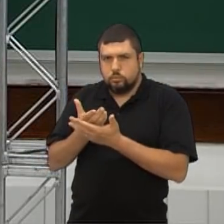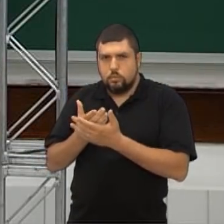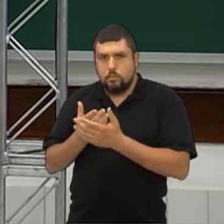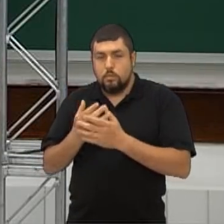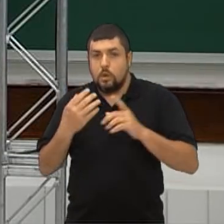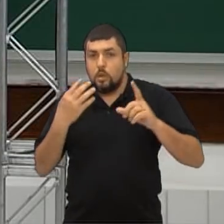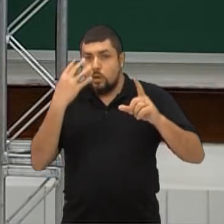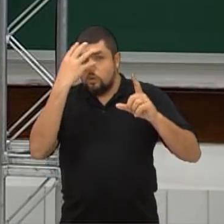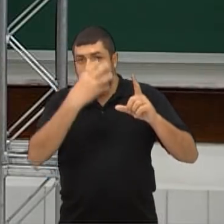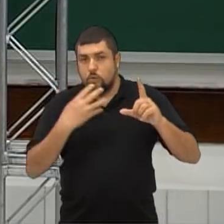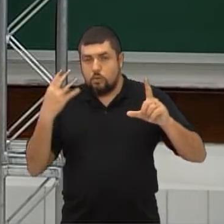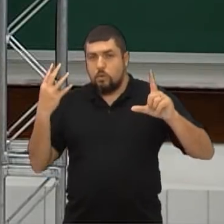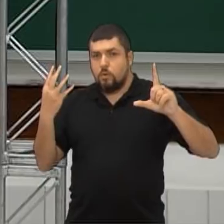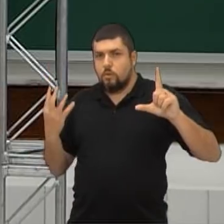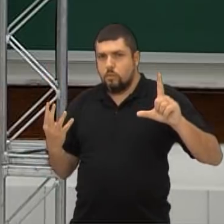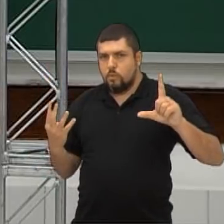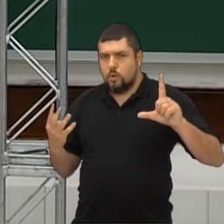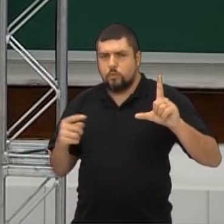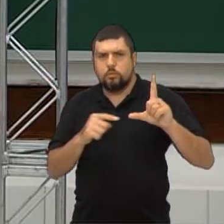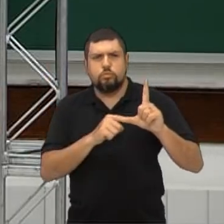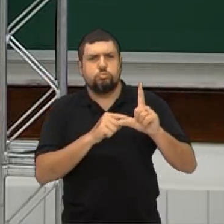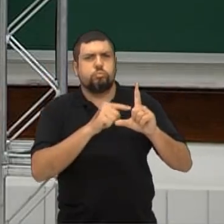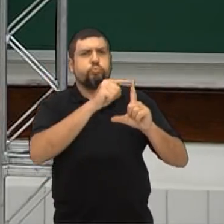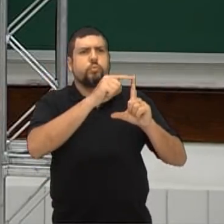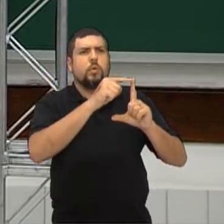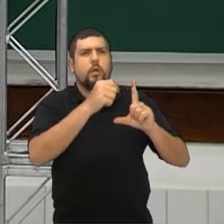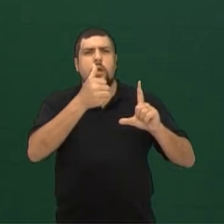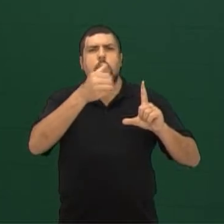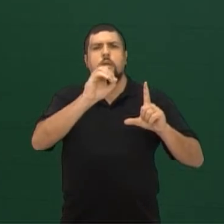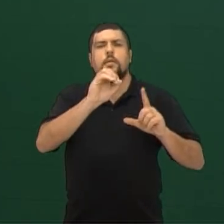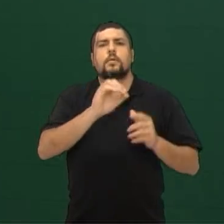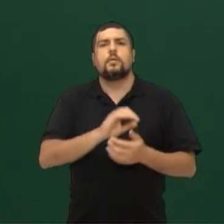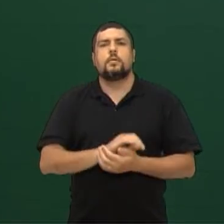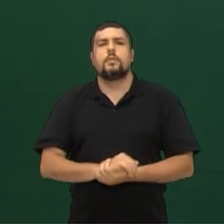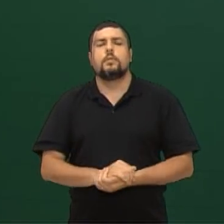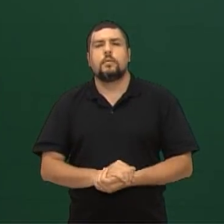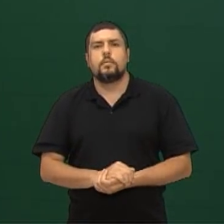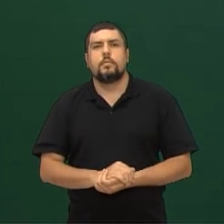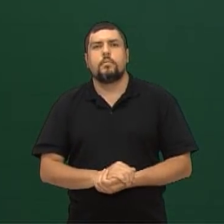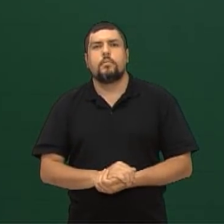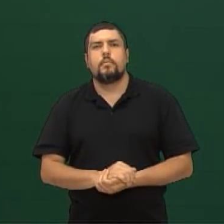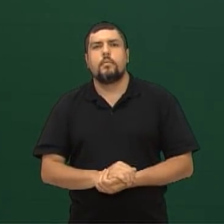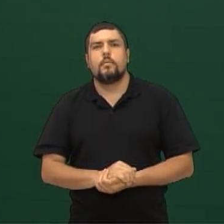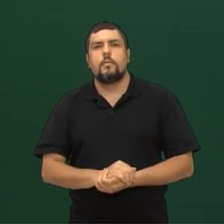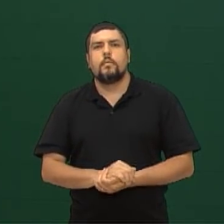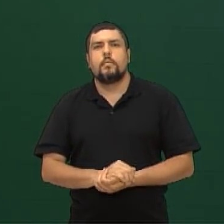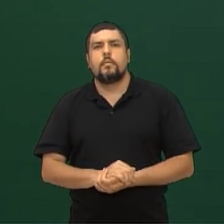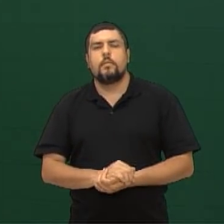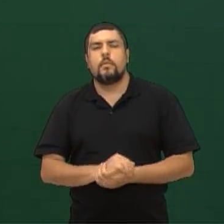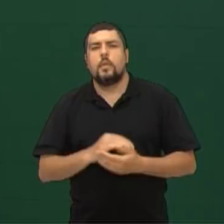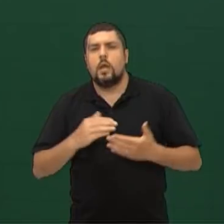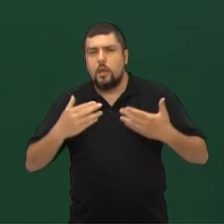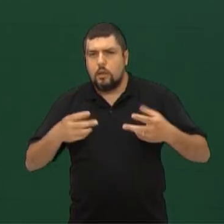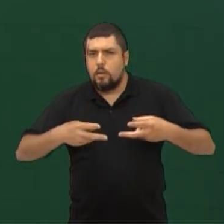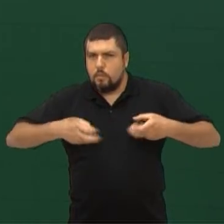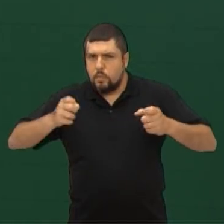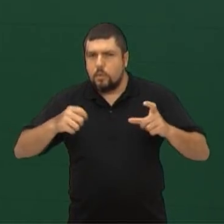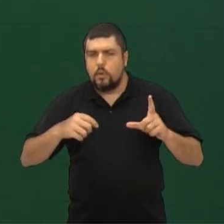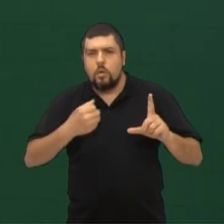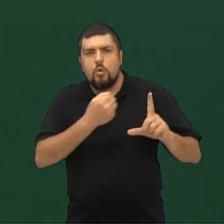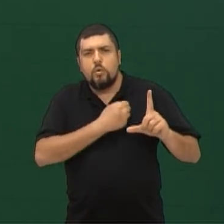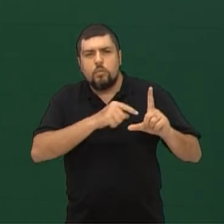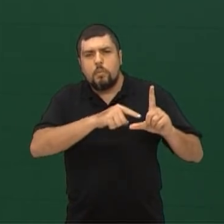4 horas é o aluno que tirou 10. Então percebam, existe aqui uma relação crescente nesse nosso